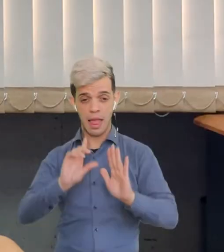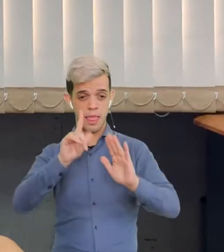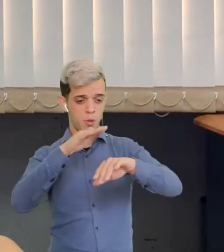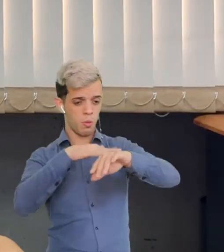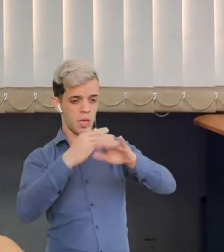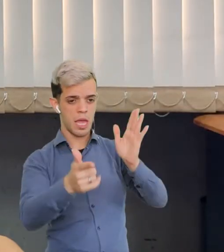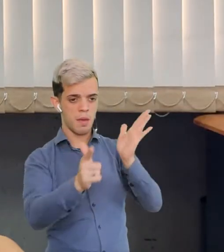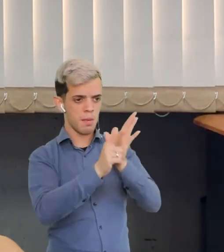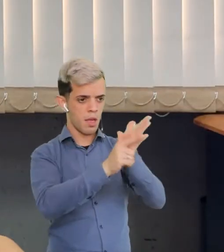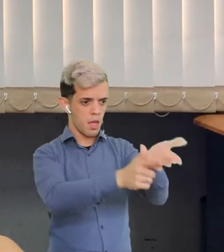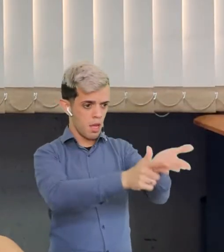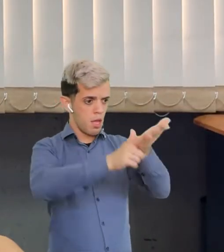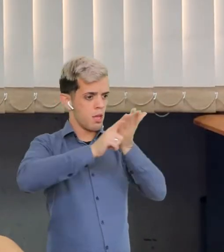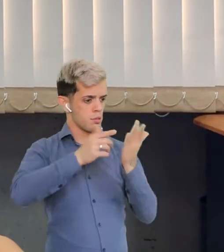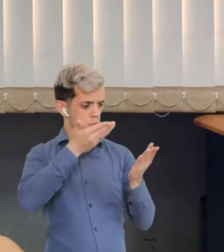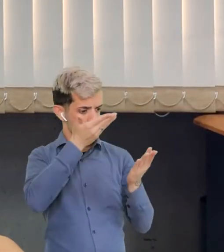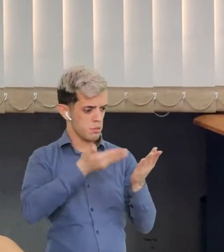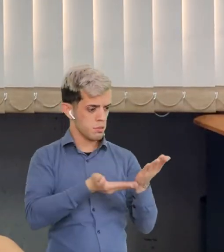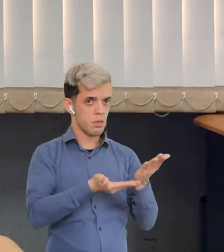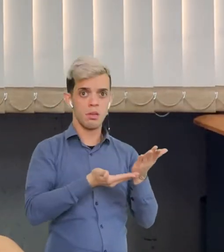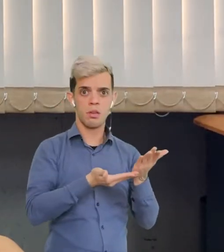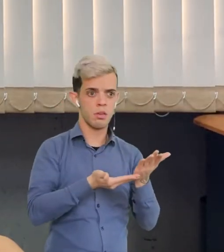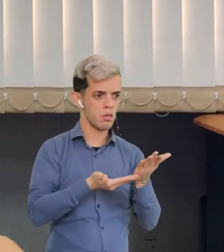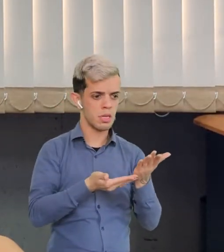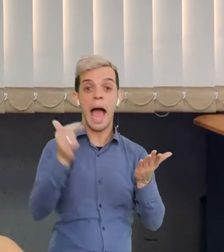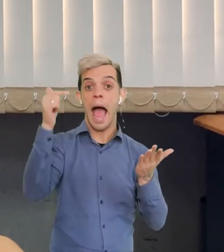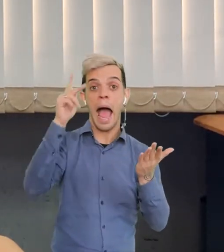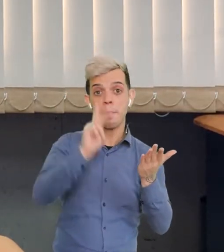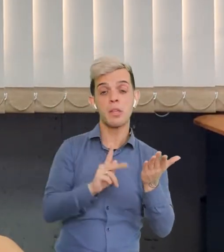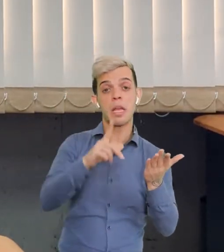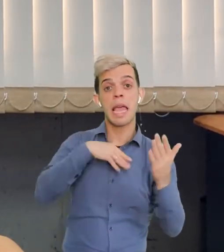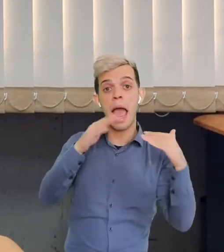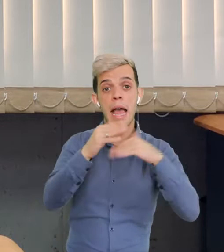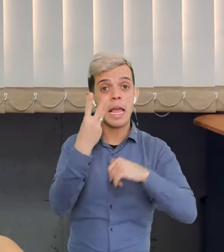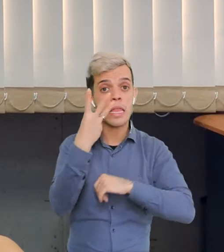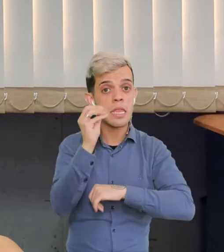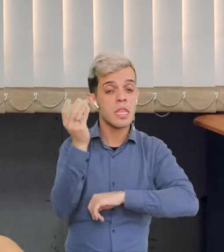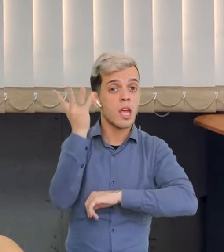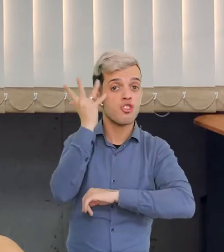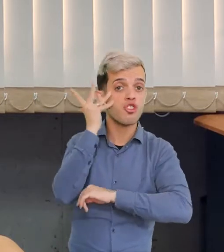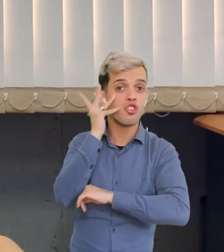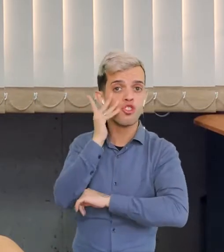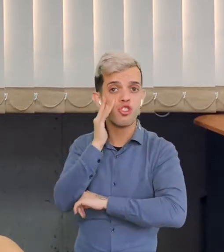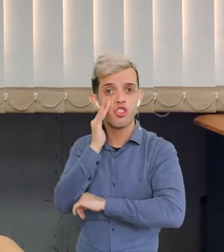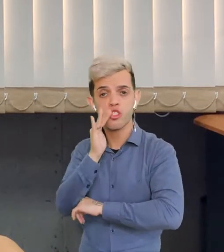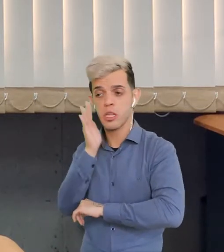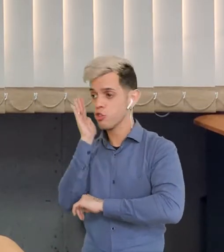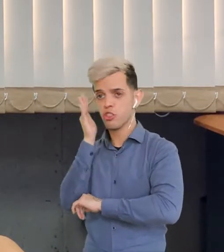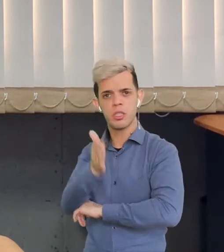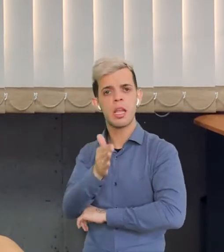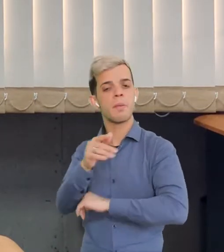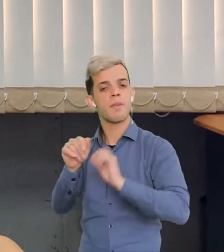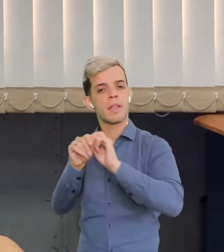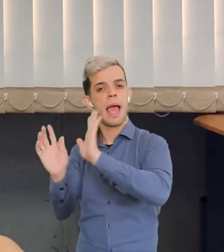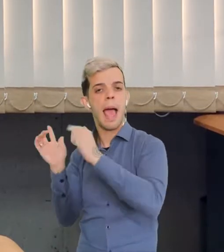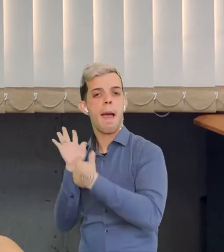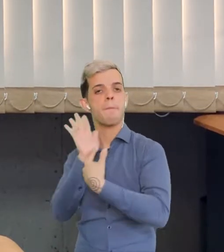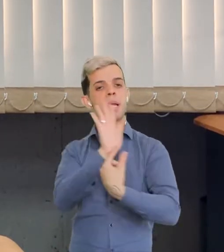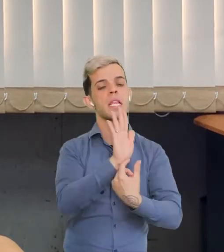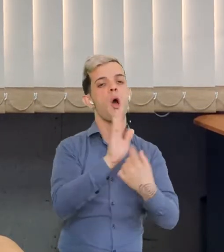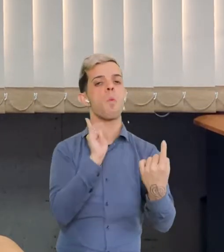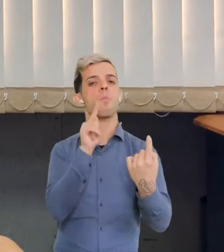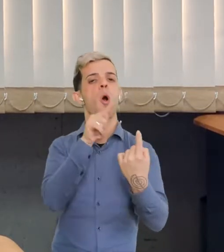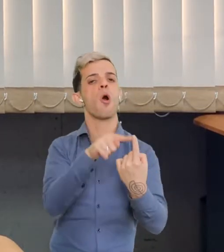A partir do recebimento do auto de infração, o autuado possui até 30 dias corridos para apresentar a